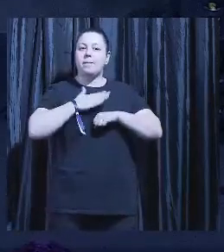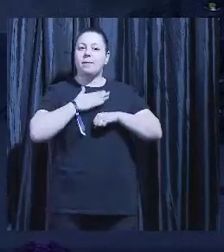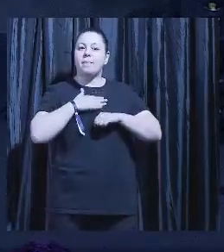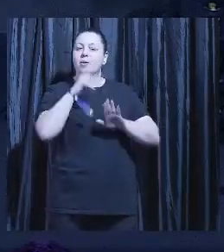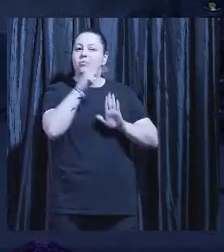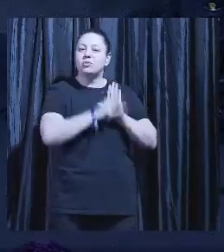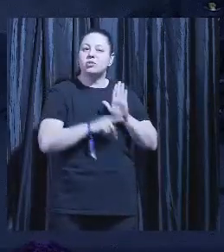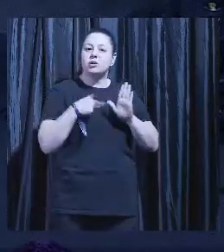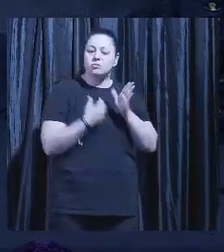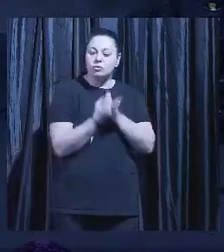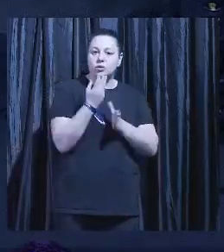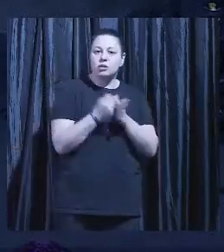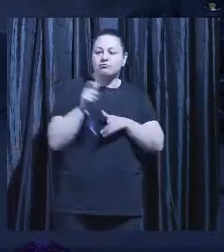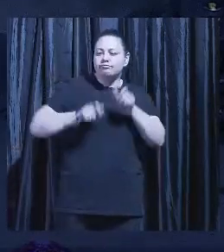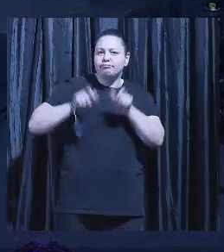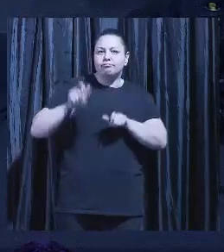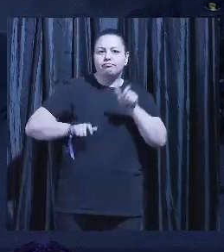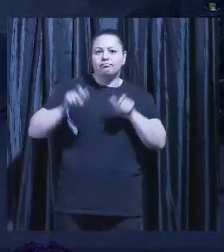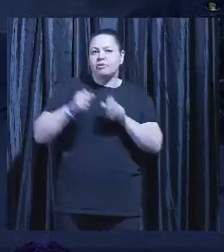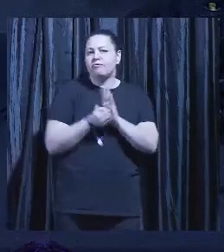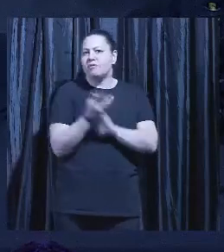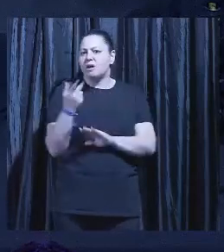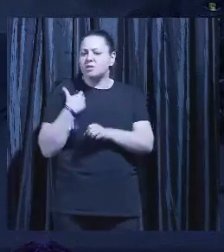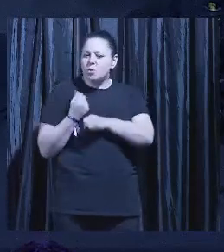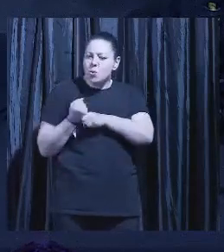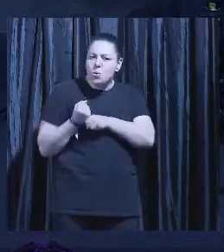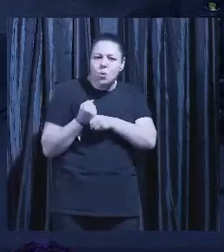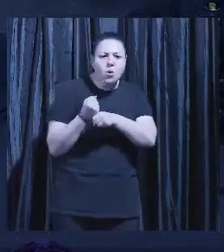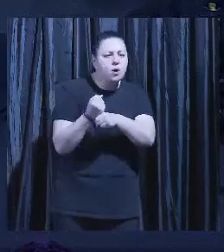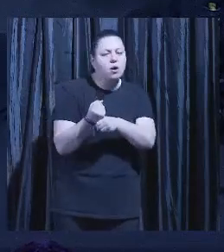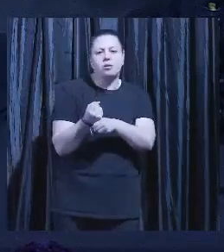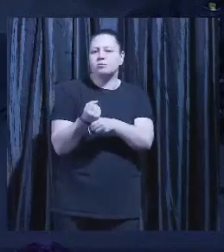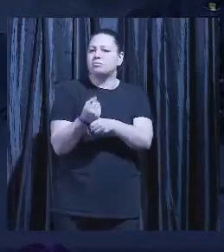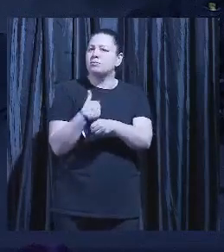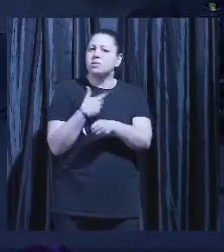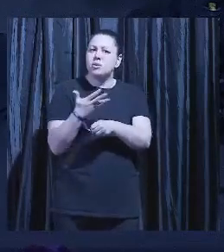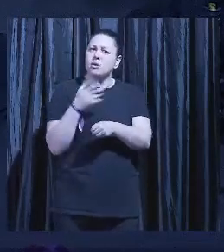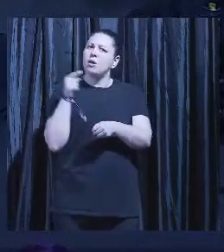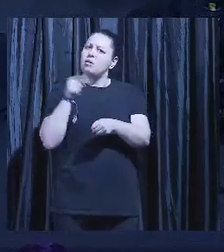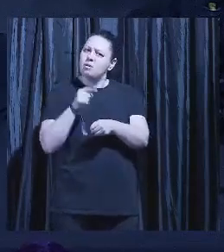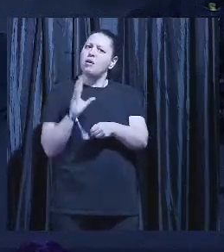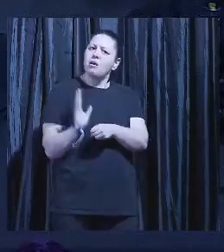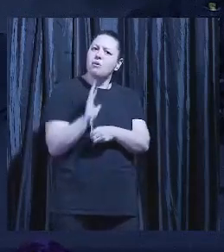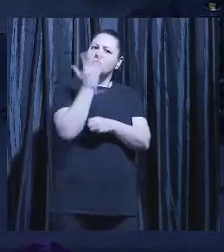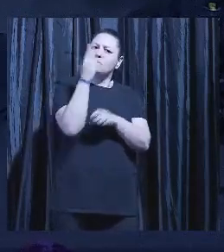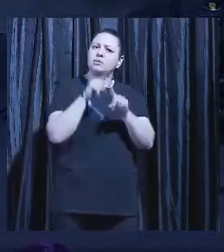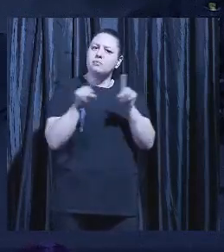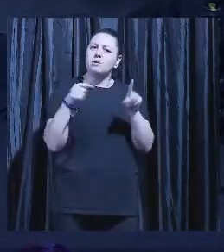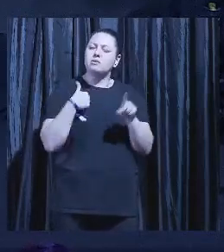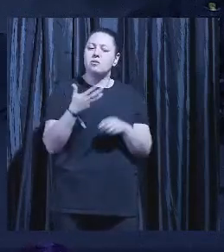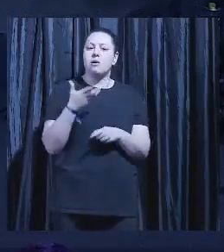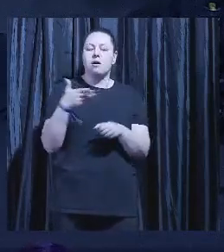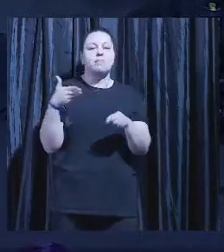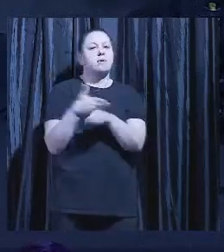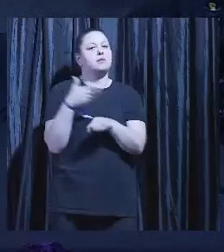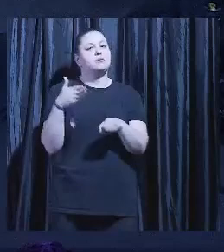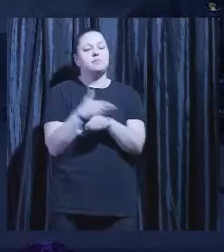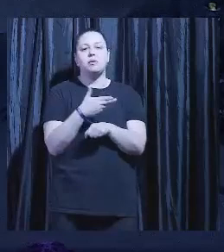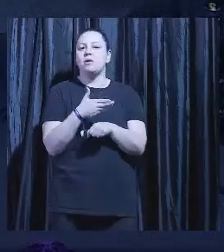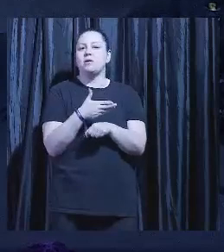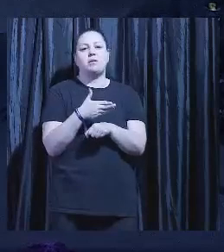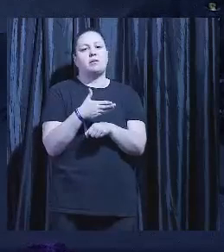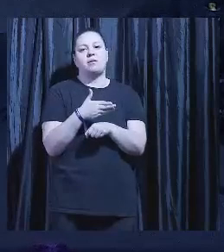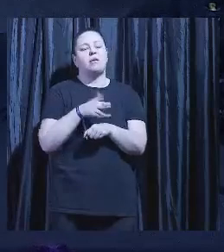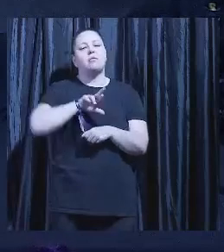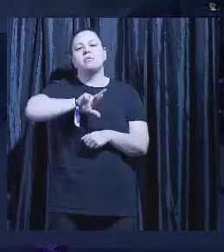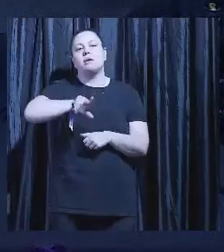muitas pessoas, com muita energia durante anos, e eu quero fazer com que ele aconteça, mas eu quero participar desse processo de alguma forma.